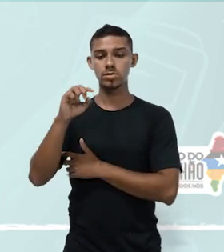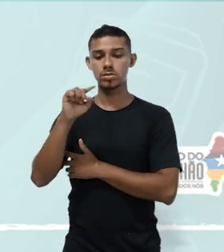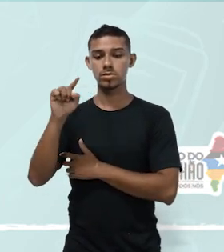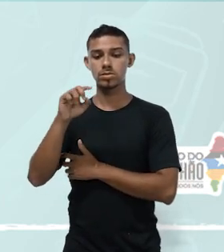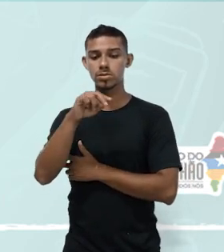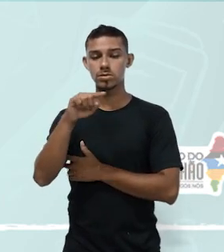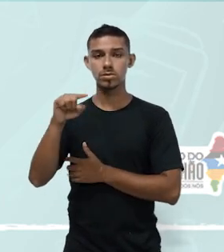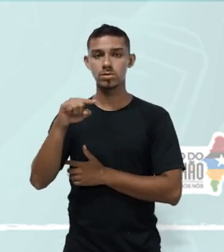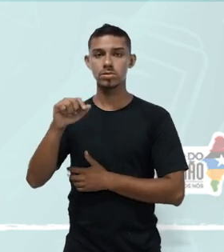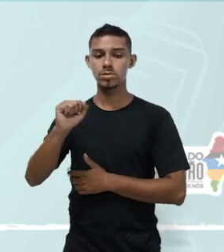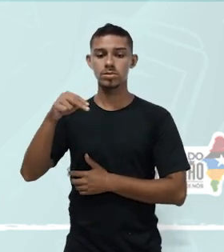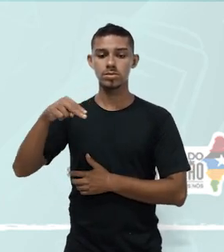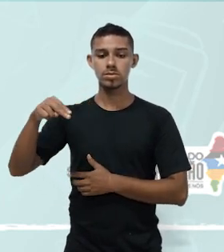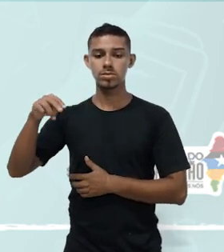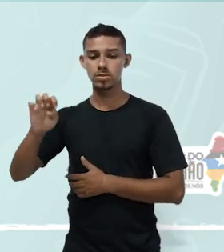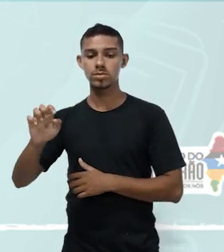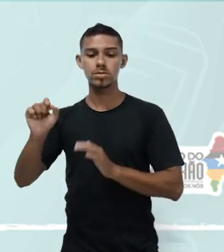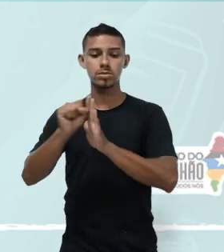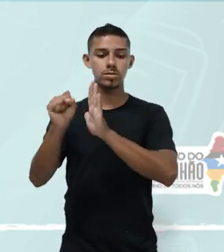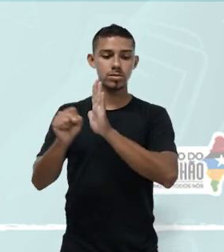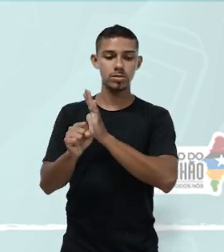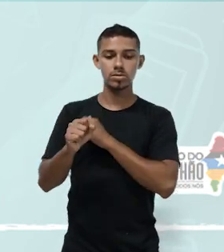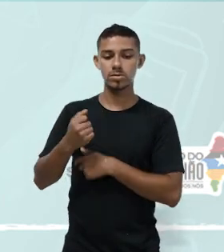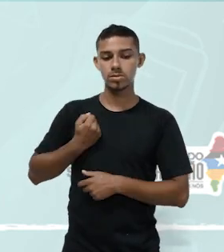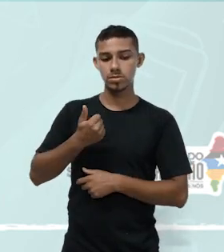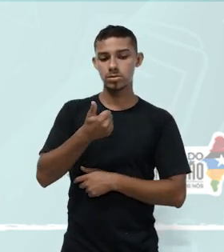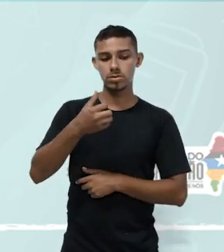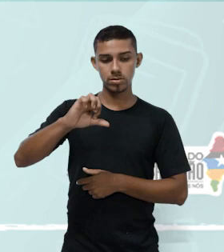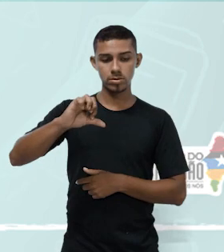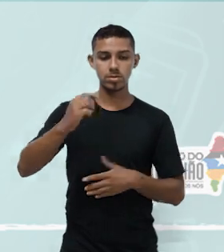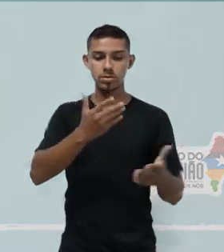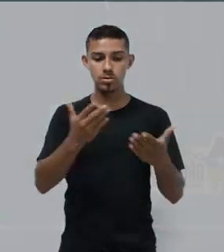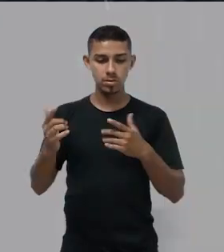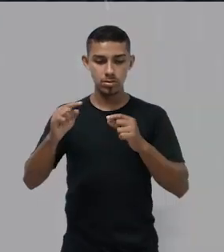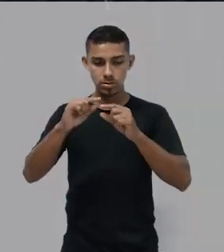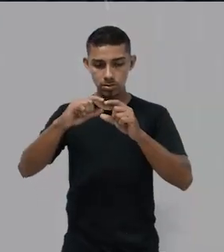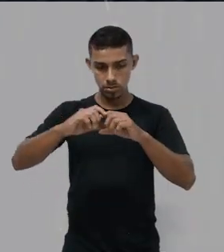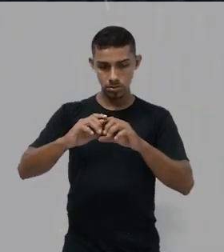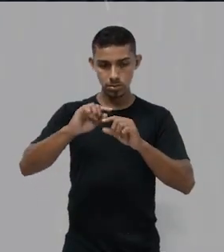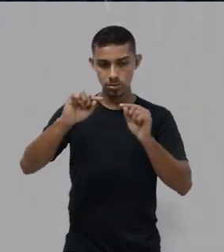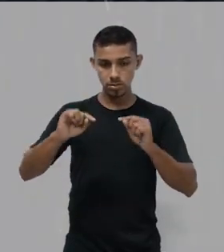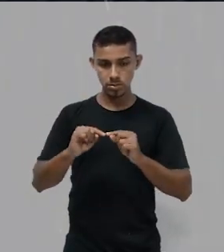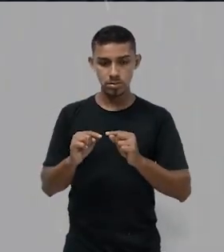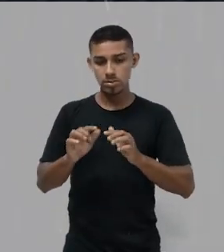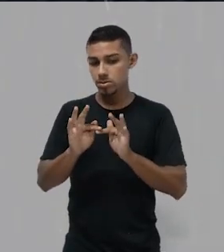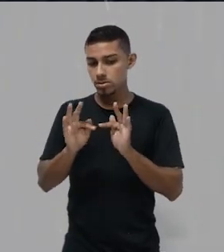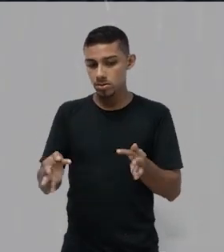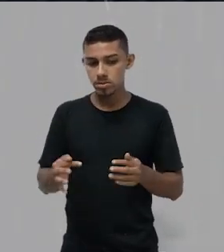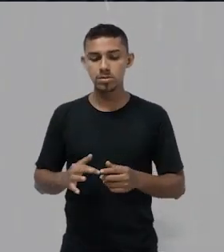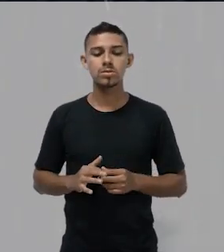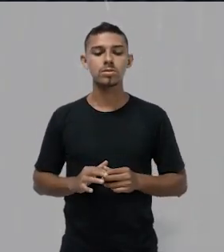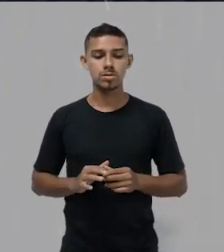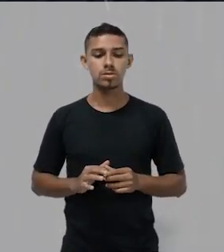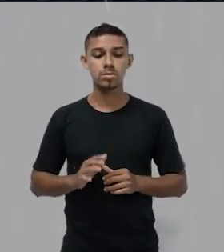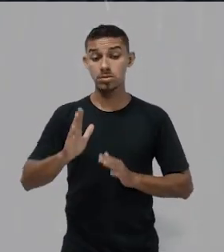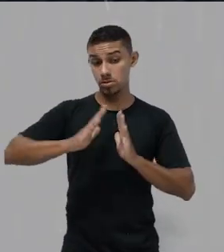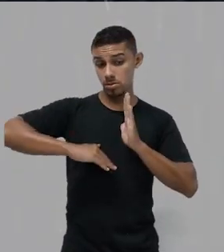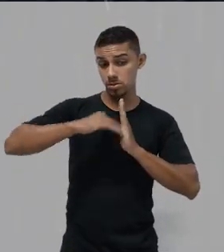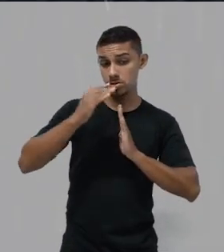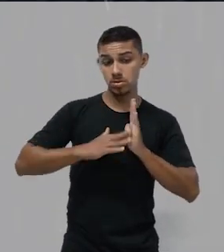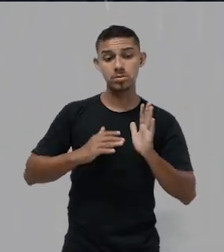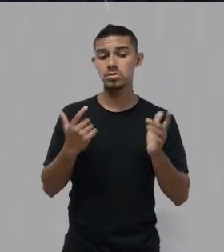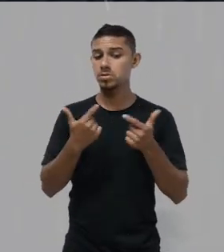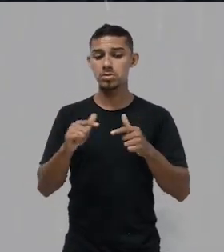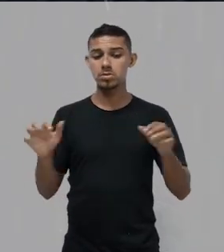século XIX e não sei se alguém prestou atenção. Formas geométricas mais simples possível. Esse pintor, digamos que ele não